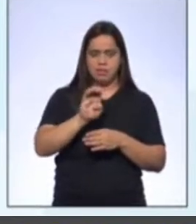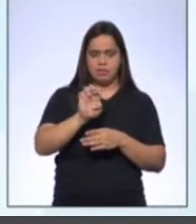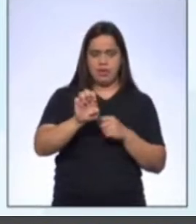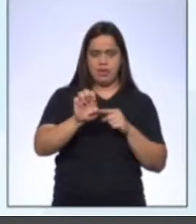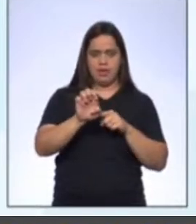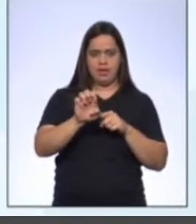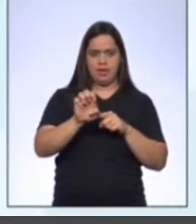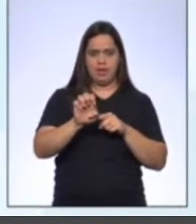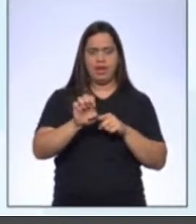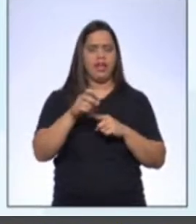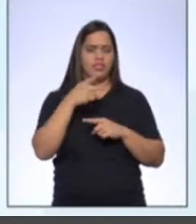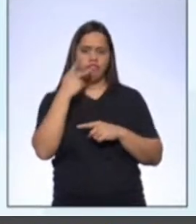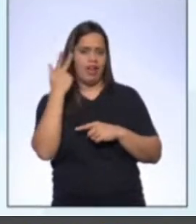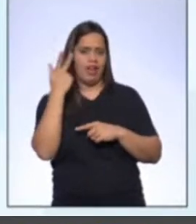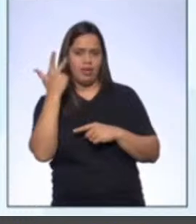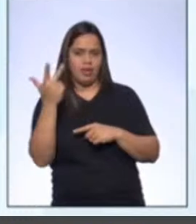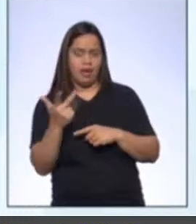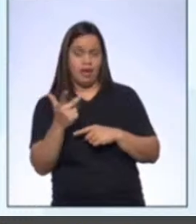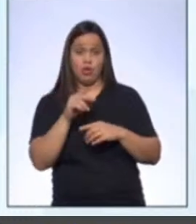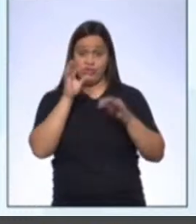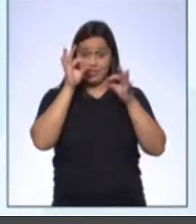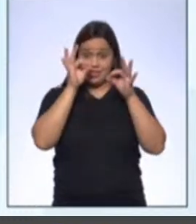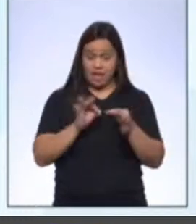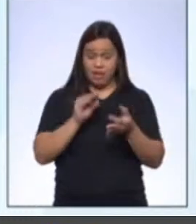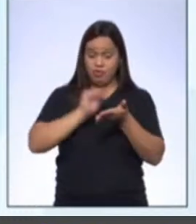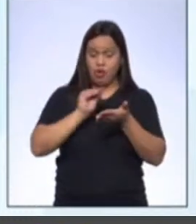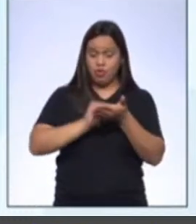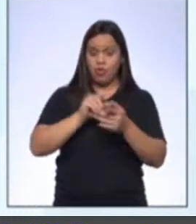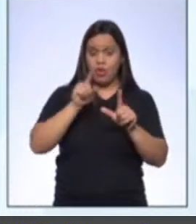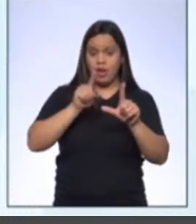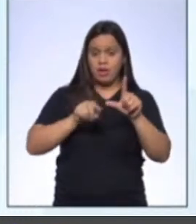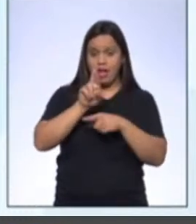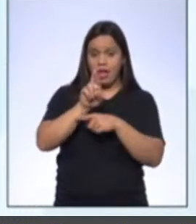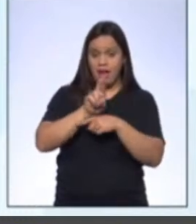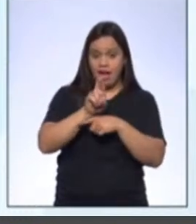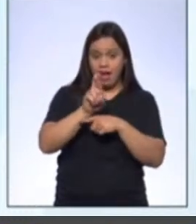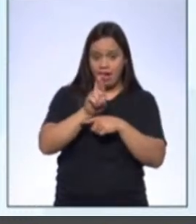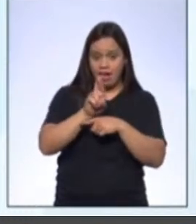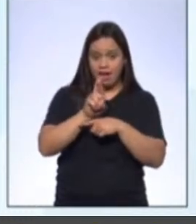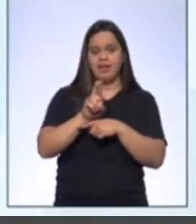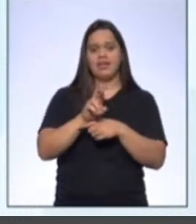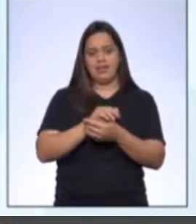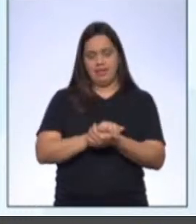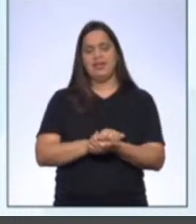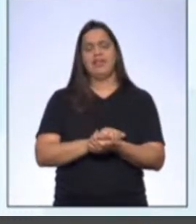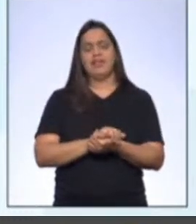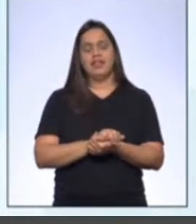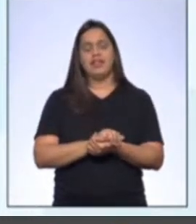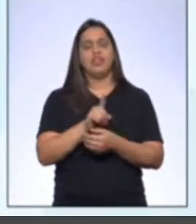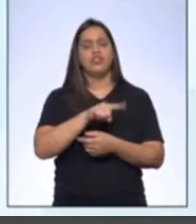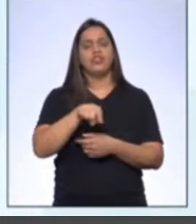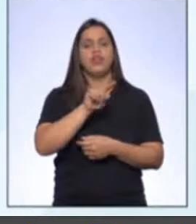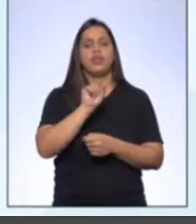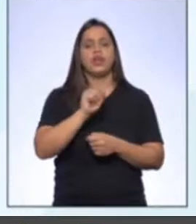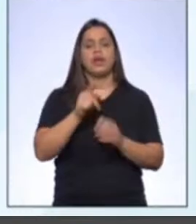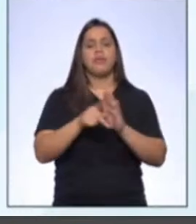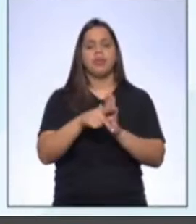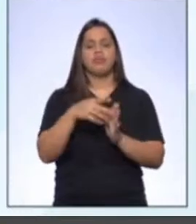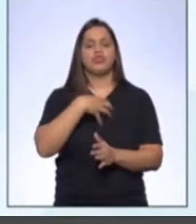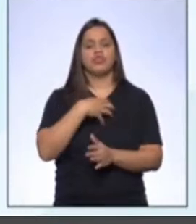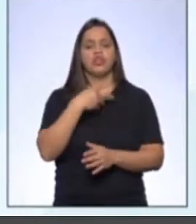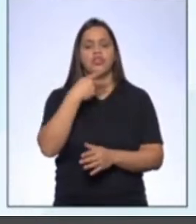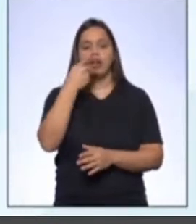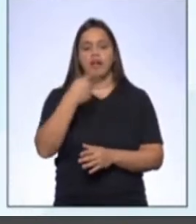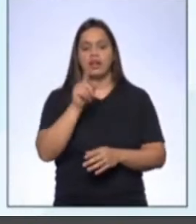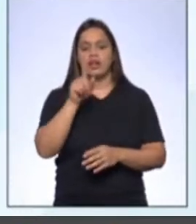saber disso, daquilo, é saber, faltou um R, né? Saber. Então, nós temos aí a alternativa B, seu bom carro